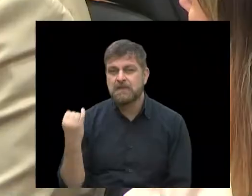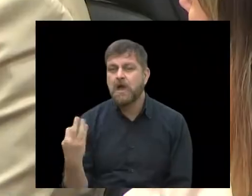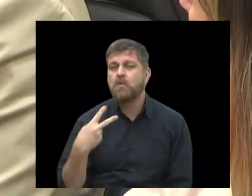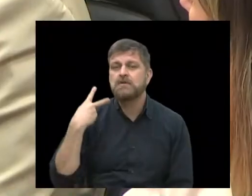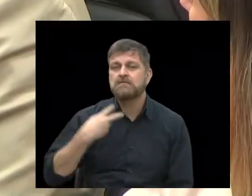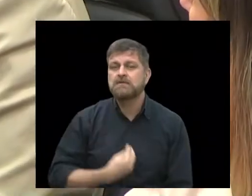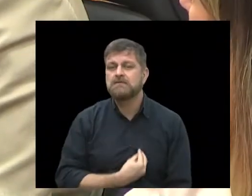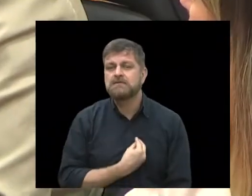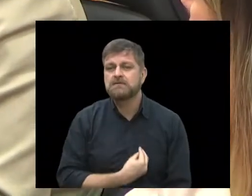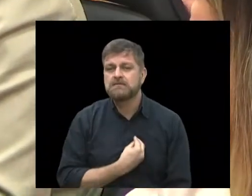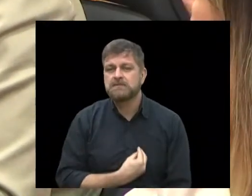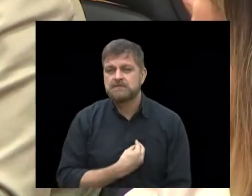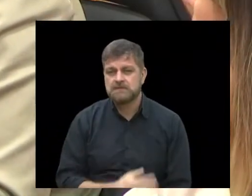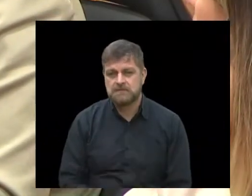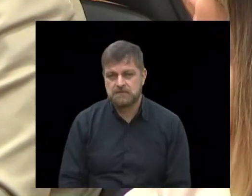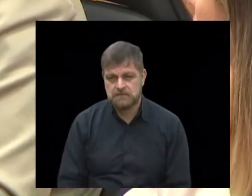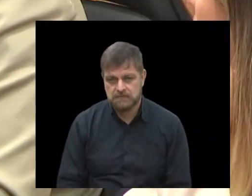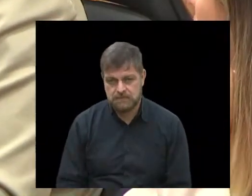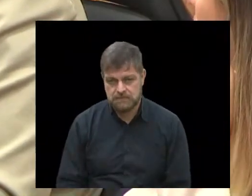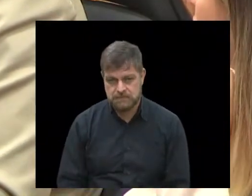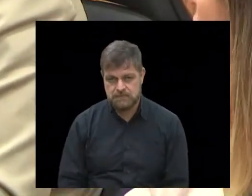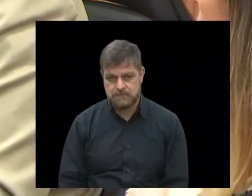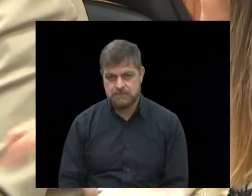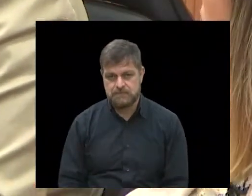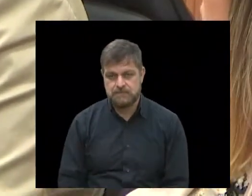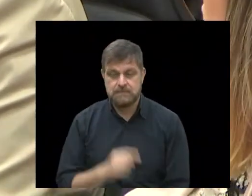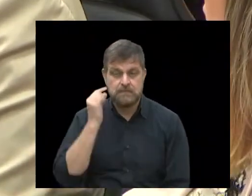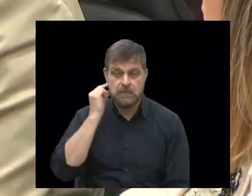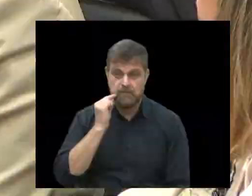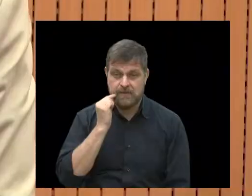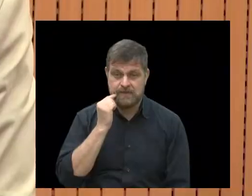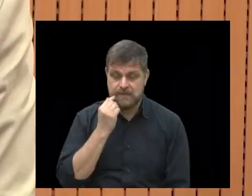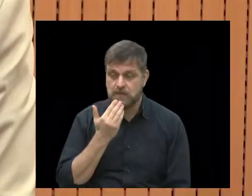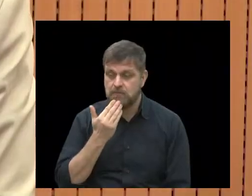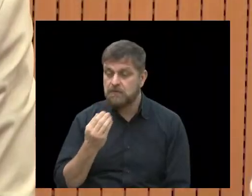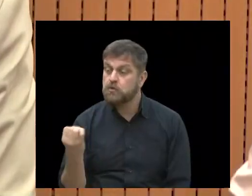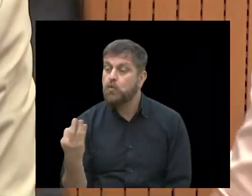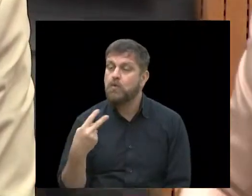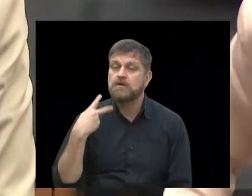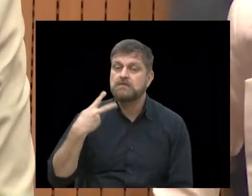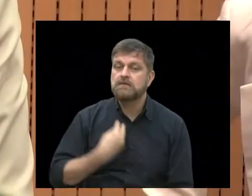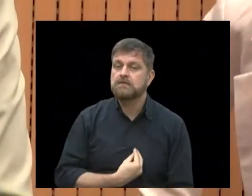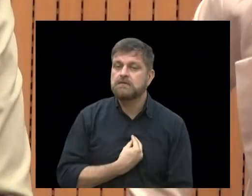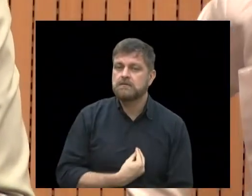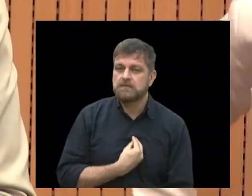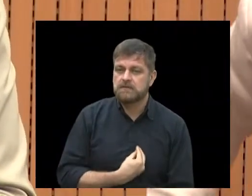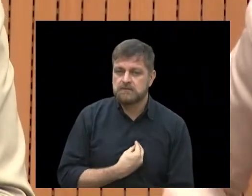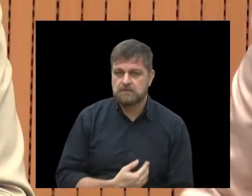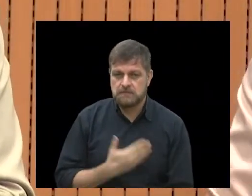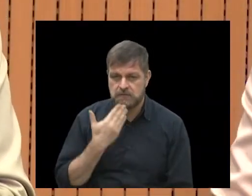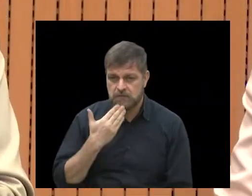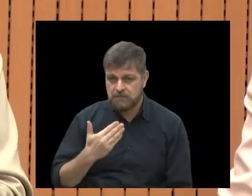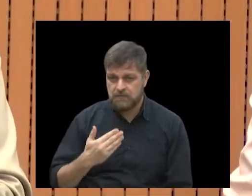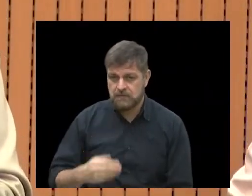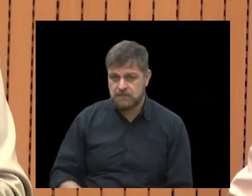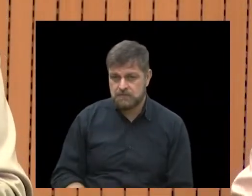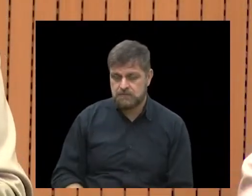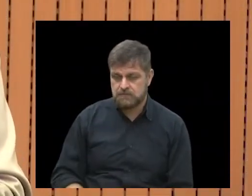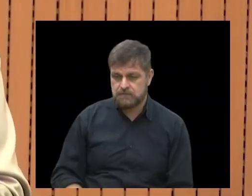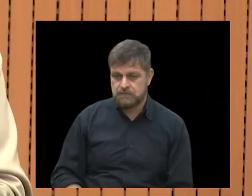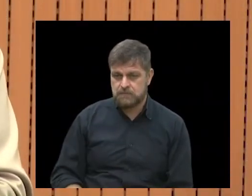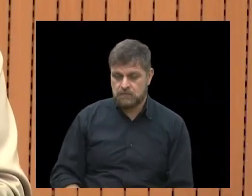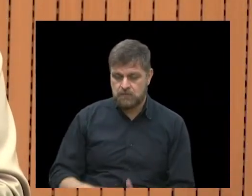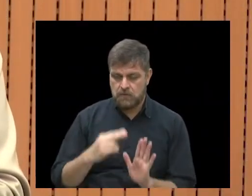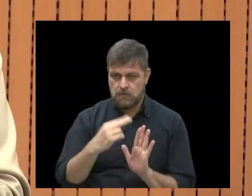Pois não. Pedido do nobre vereador Marcelo Silva, eu peço aos vereadores presentes que, por